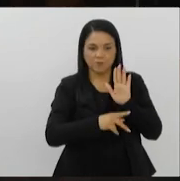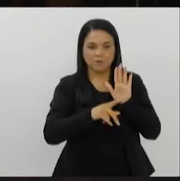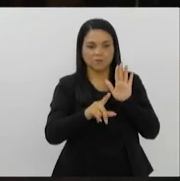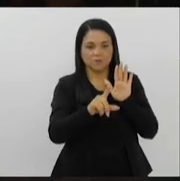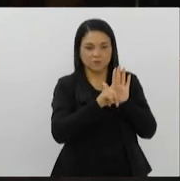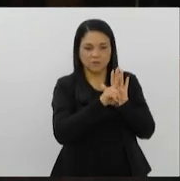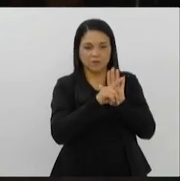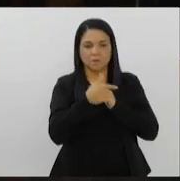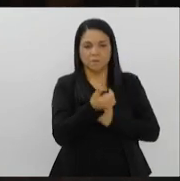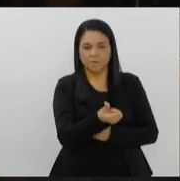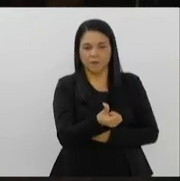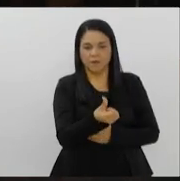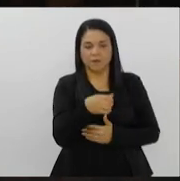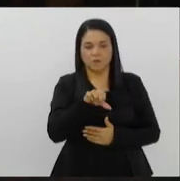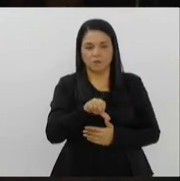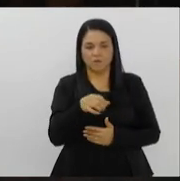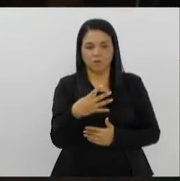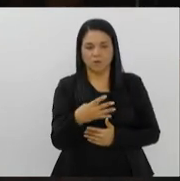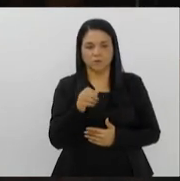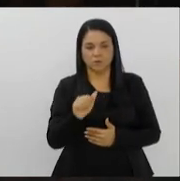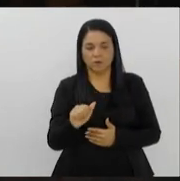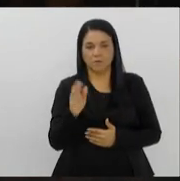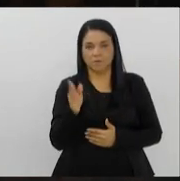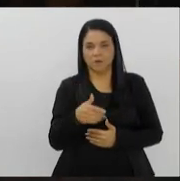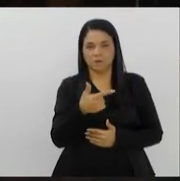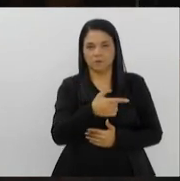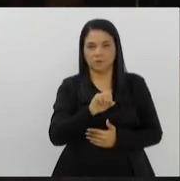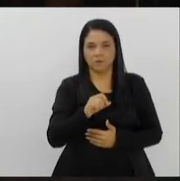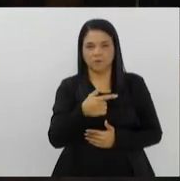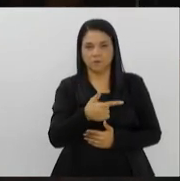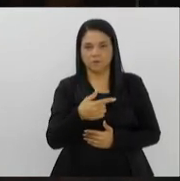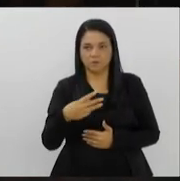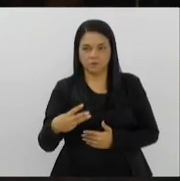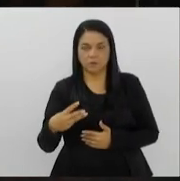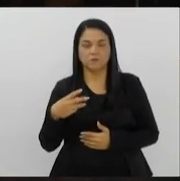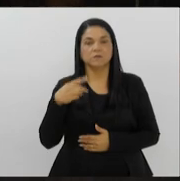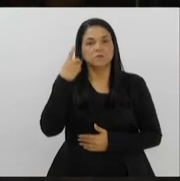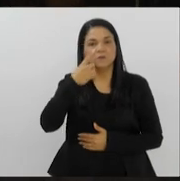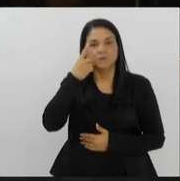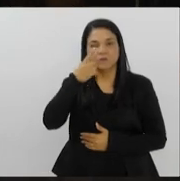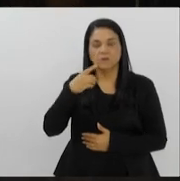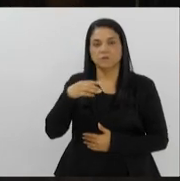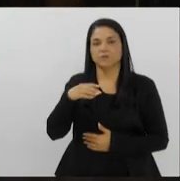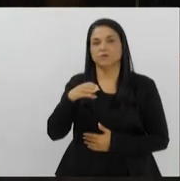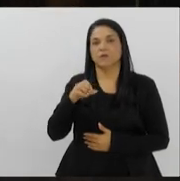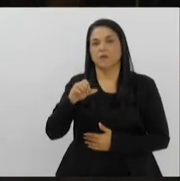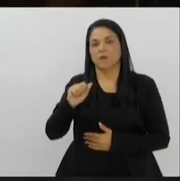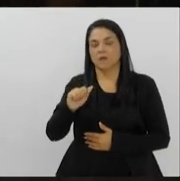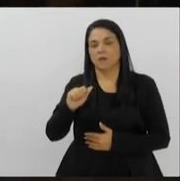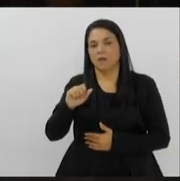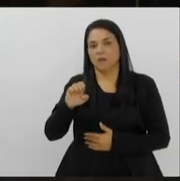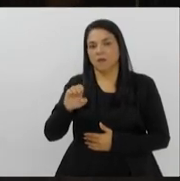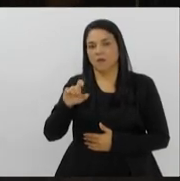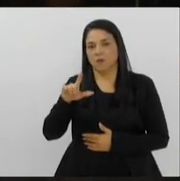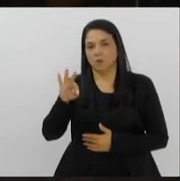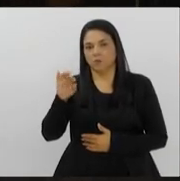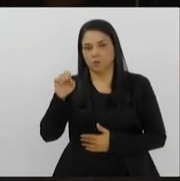número 694-A de 23, de autoria do deputado Elton Cristo, que altera o anexo da